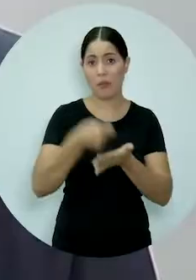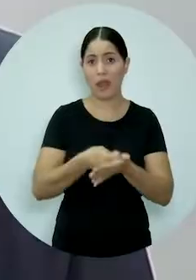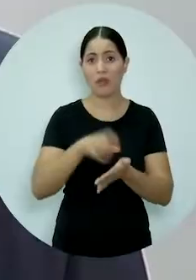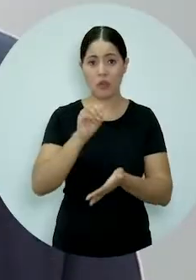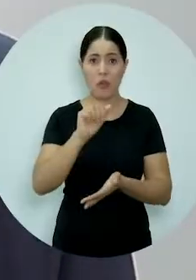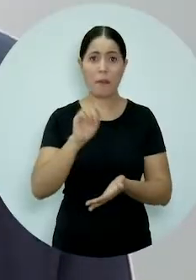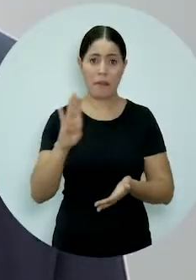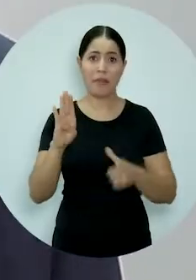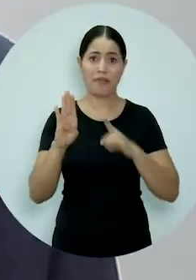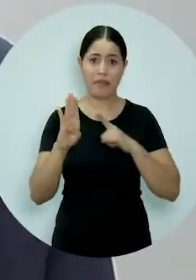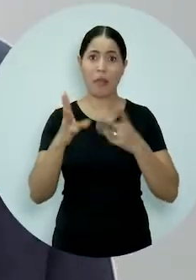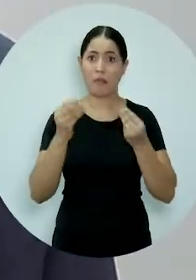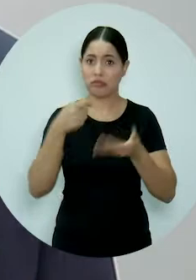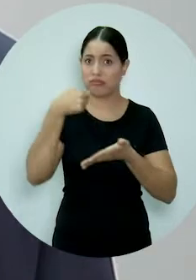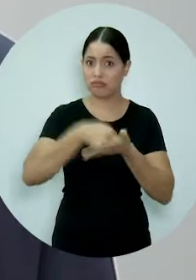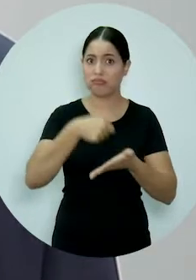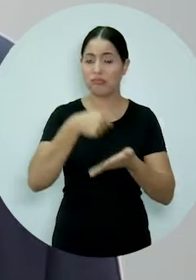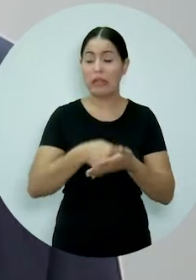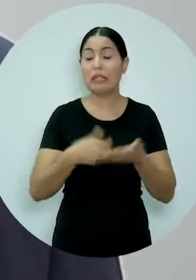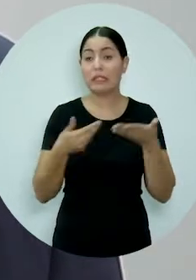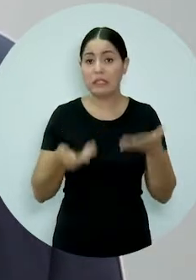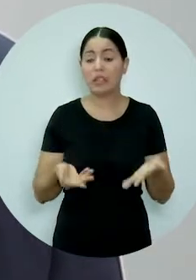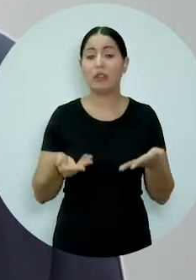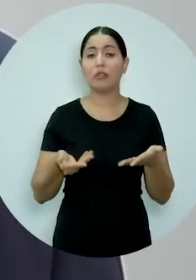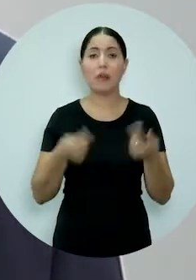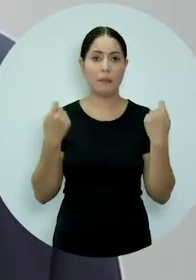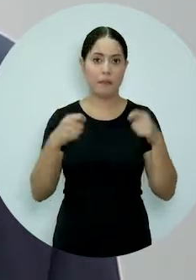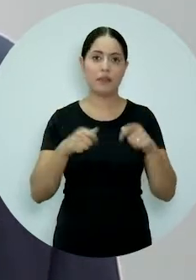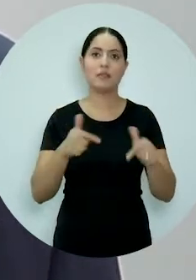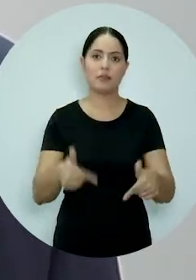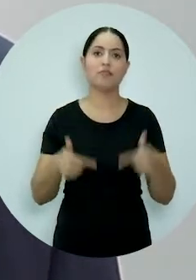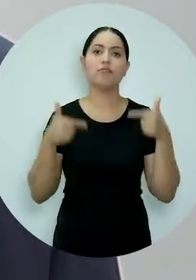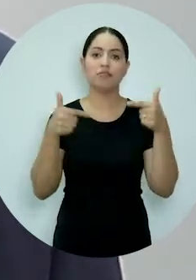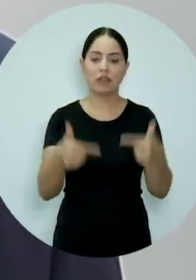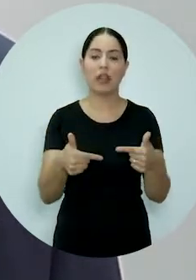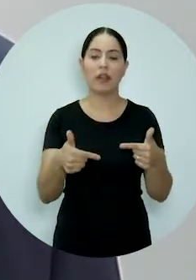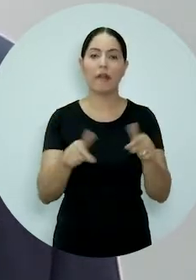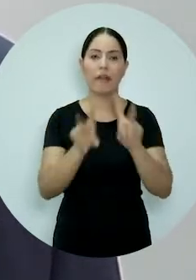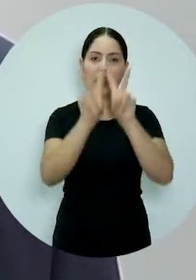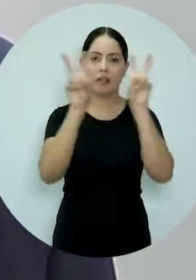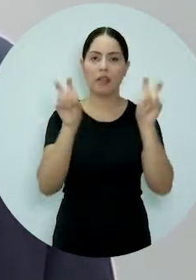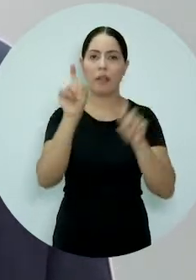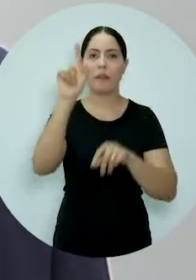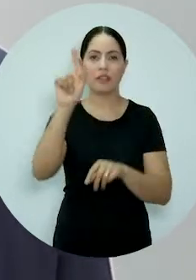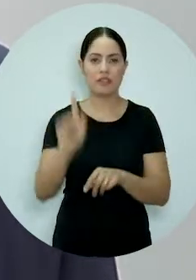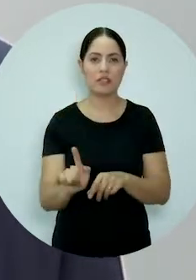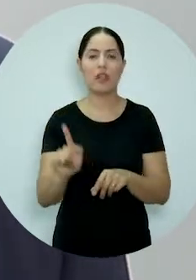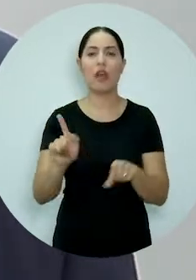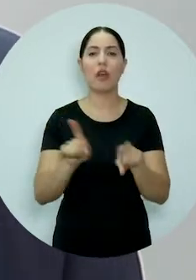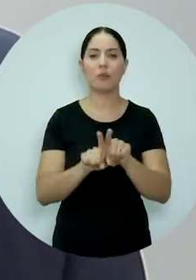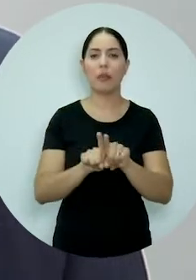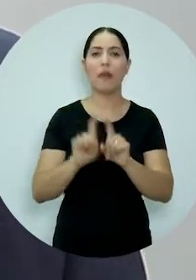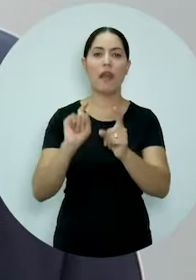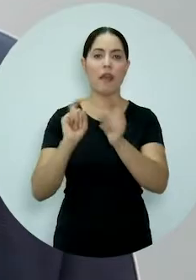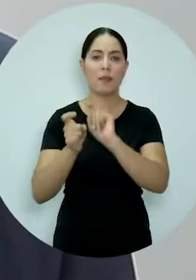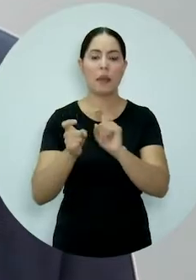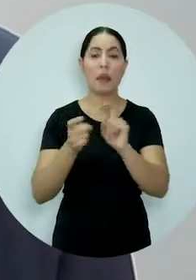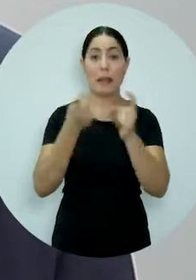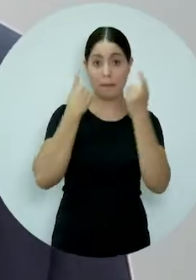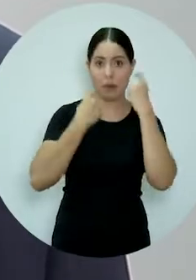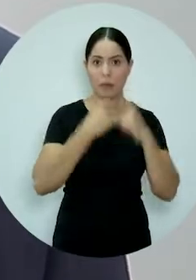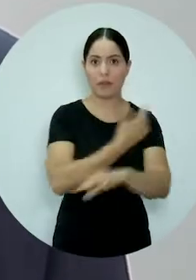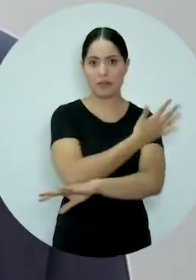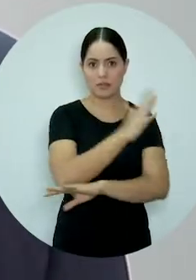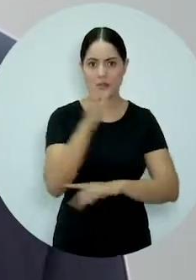cobrado pela OAB. Então, também deve fazer o dever de casa com relação à sua gestão, à sua administração e à